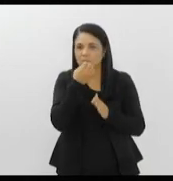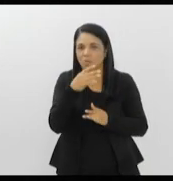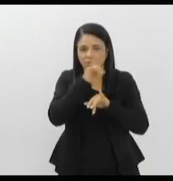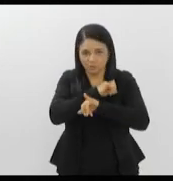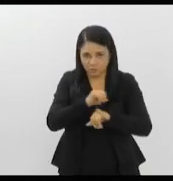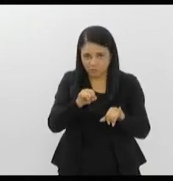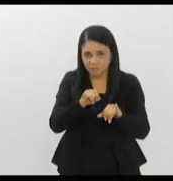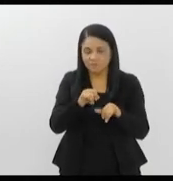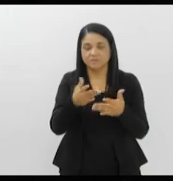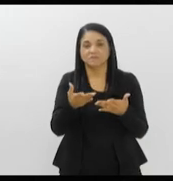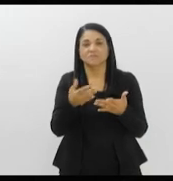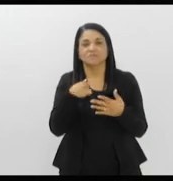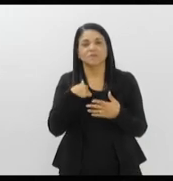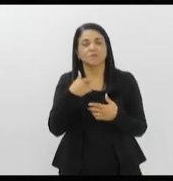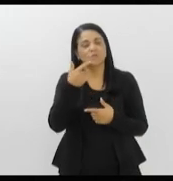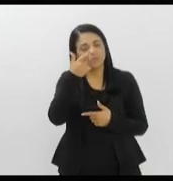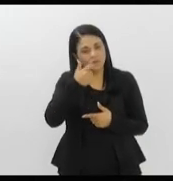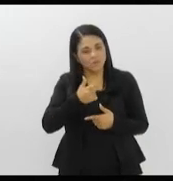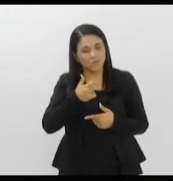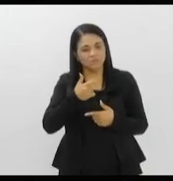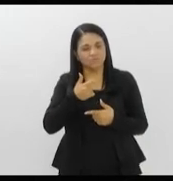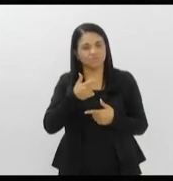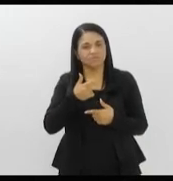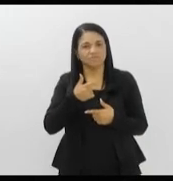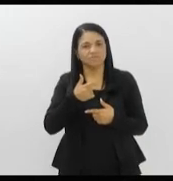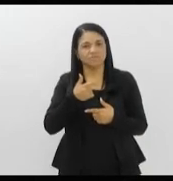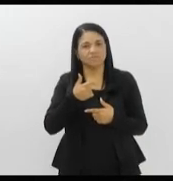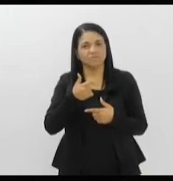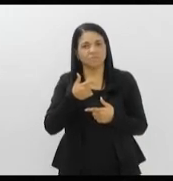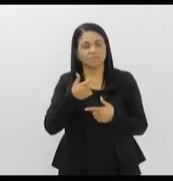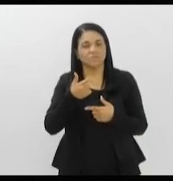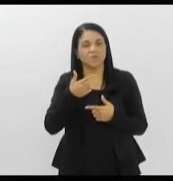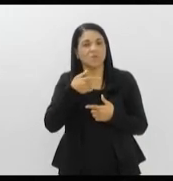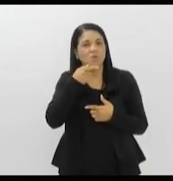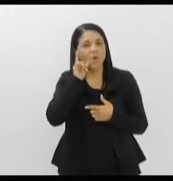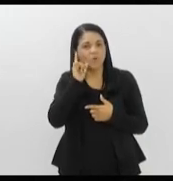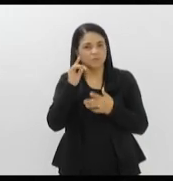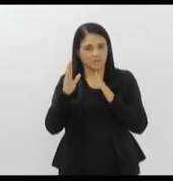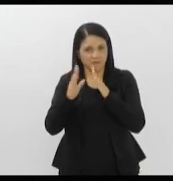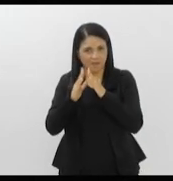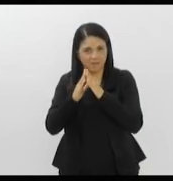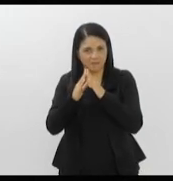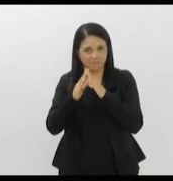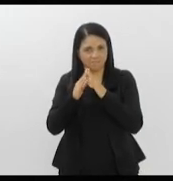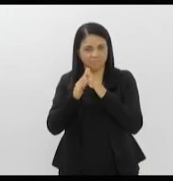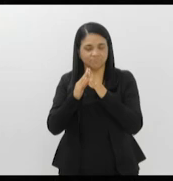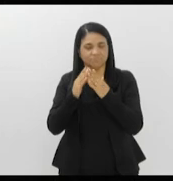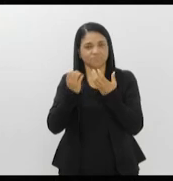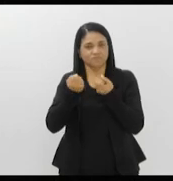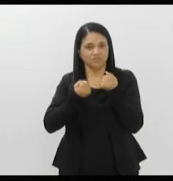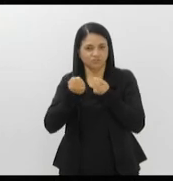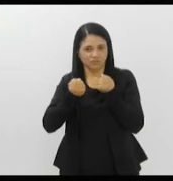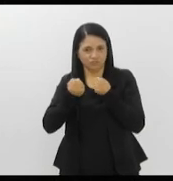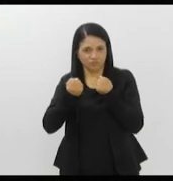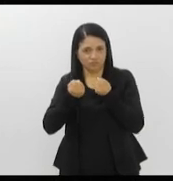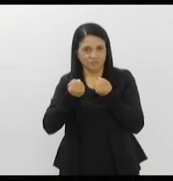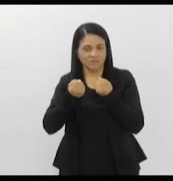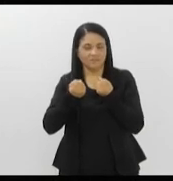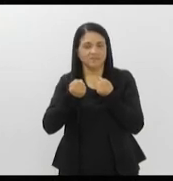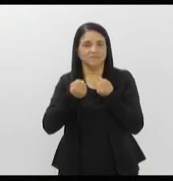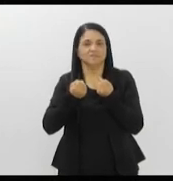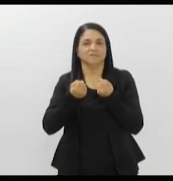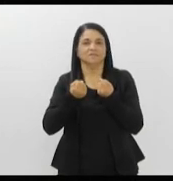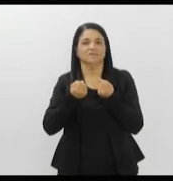Quando eu me dirigia para casa na noite de ontem, senhor presidente, saindo aqui da